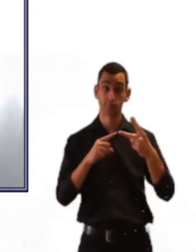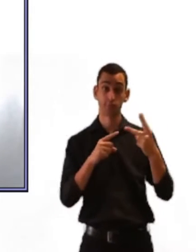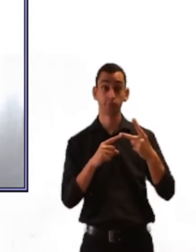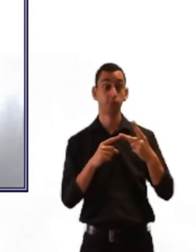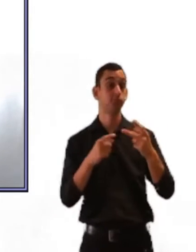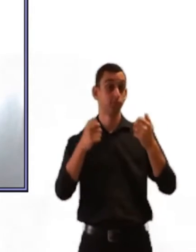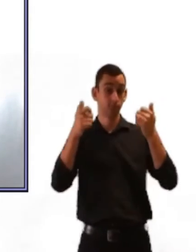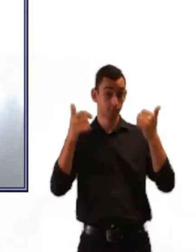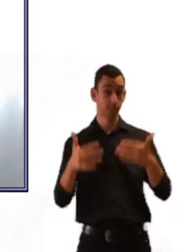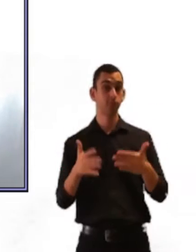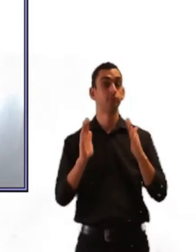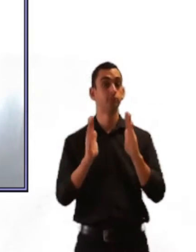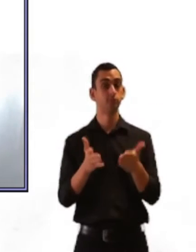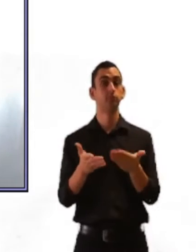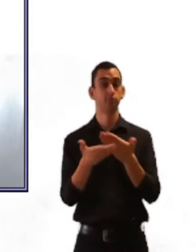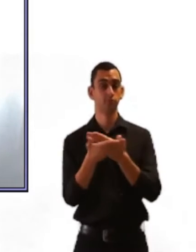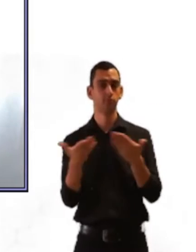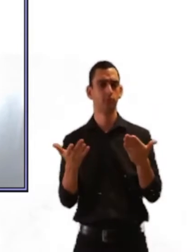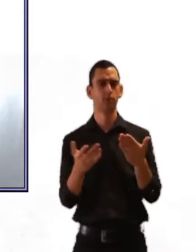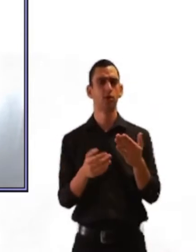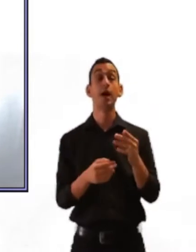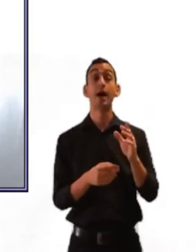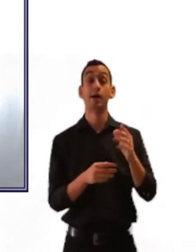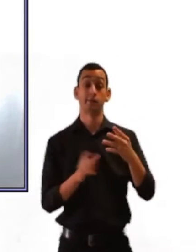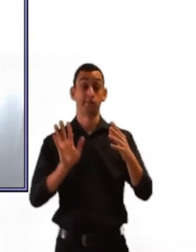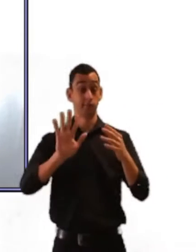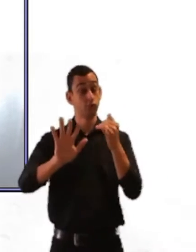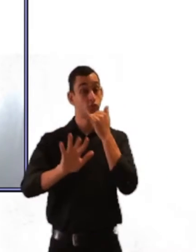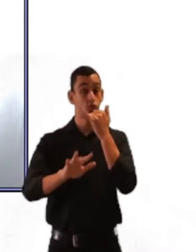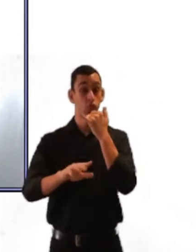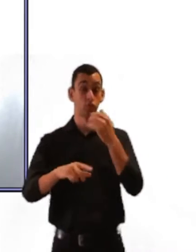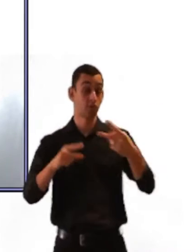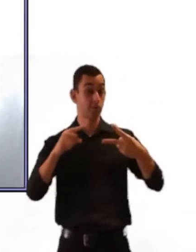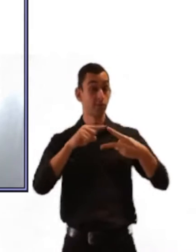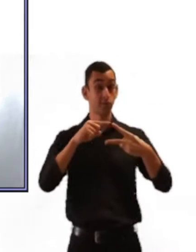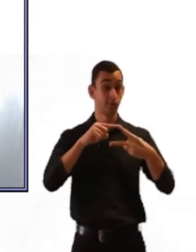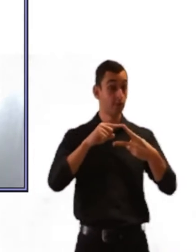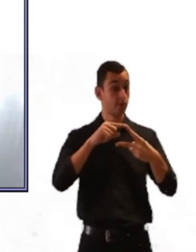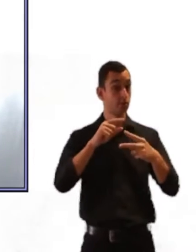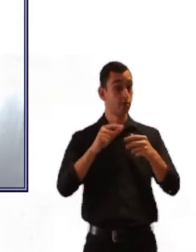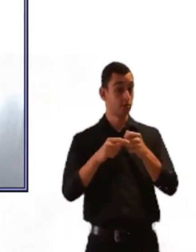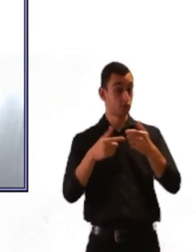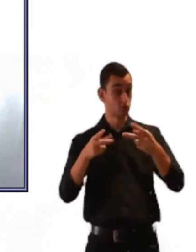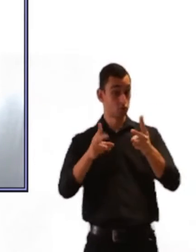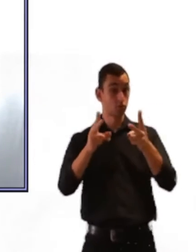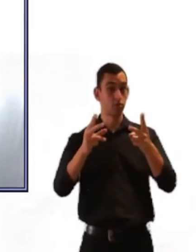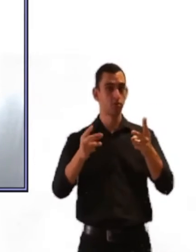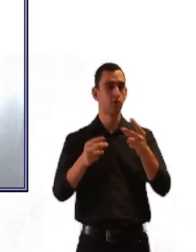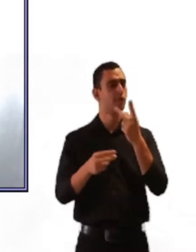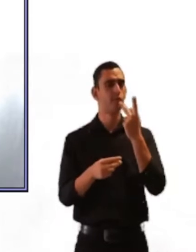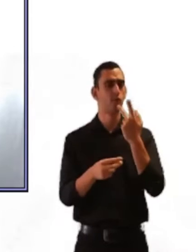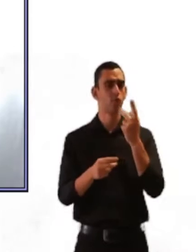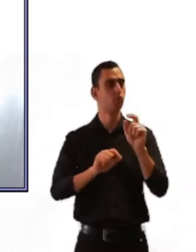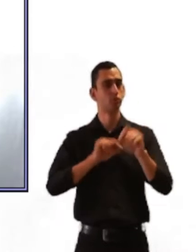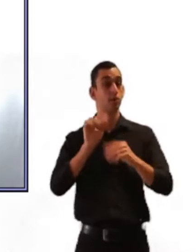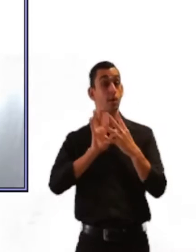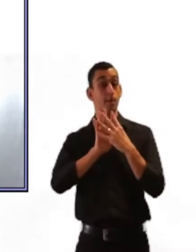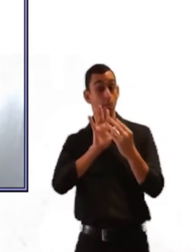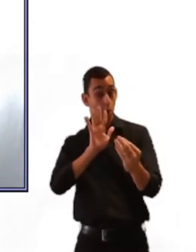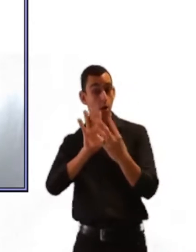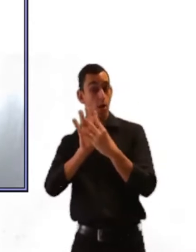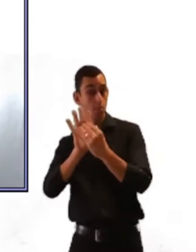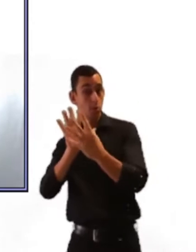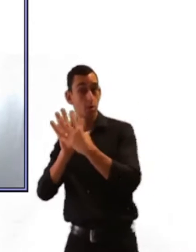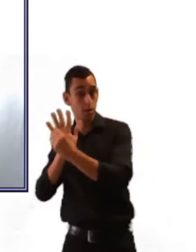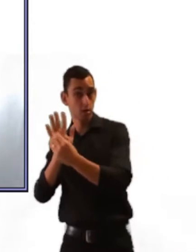para vocês, né, só concluindo um ponto aqui que é bem interessante, esses modelos, né, ou